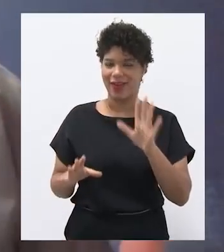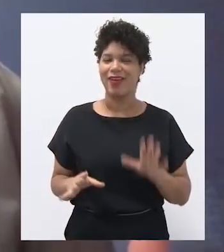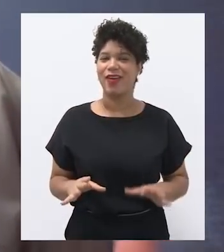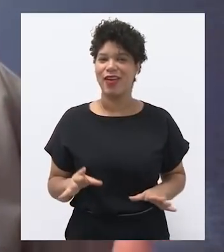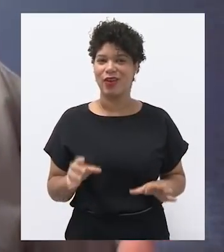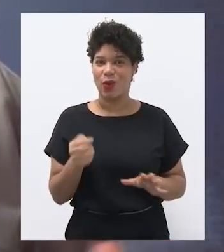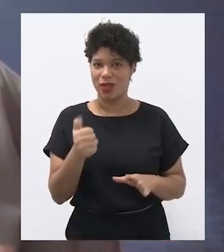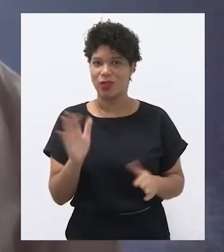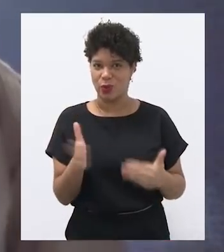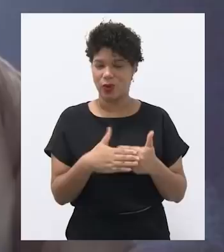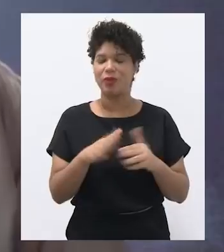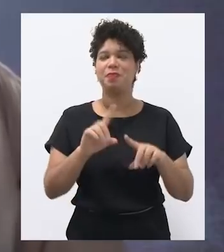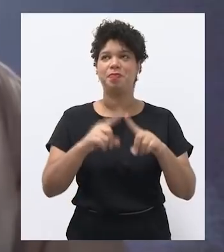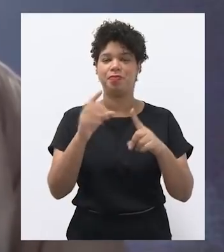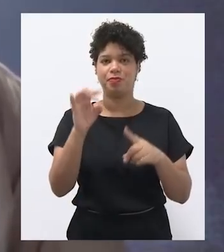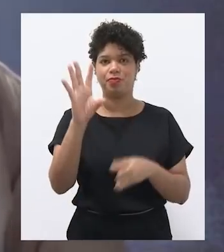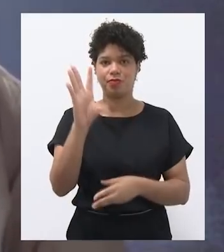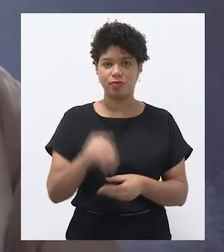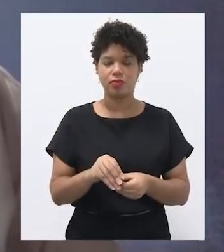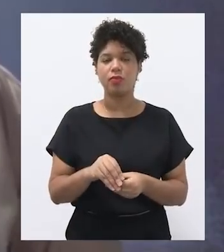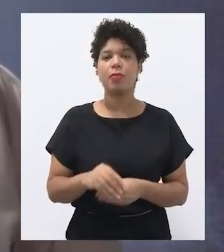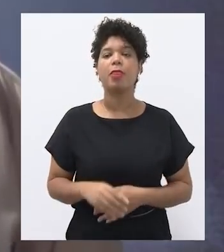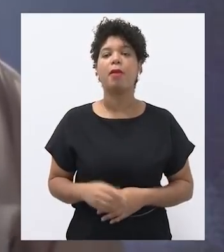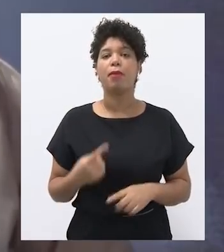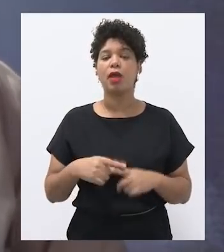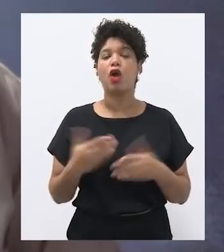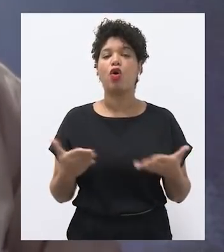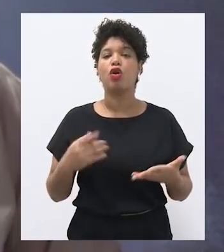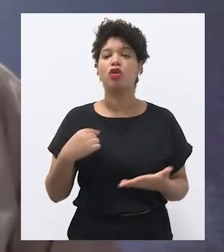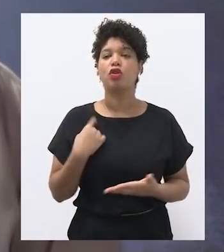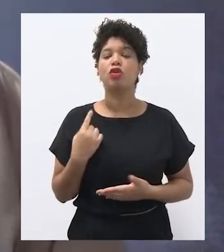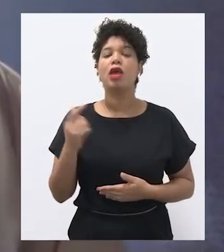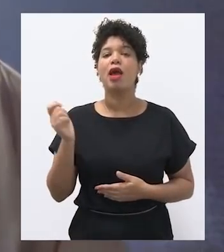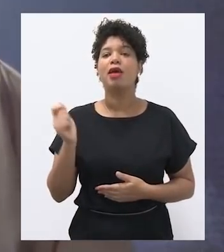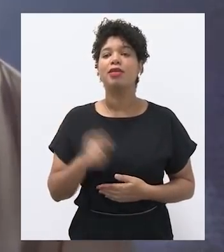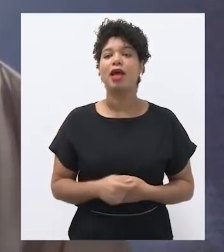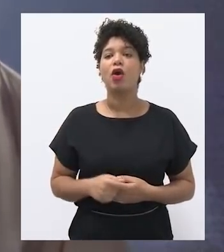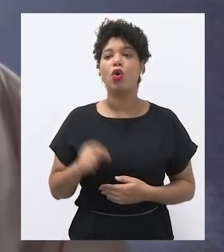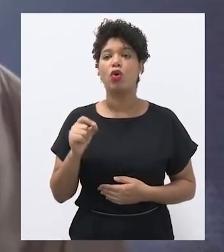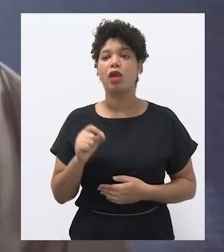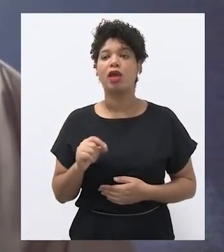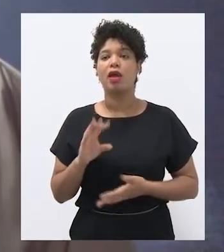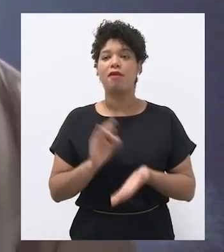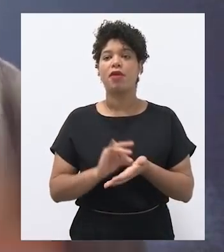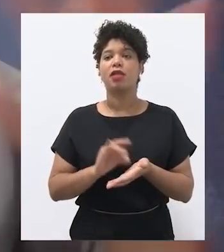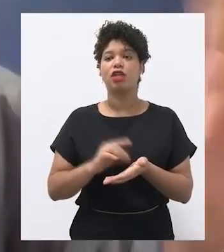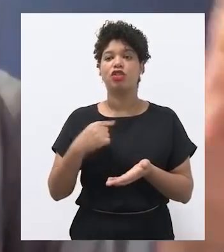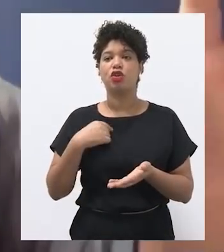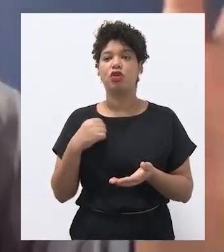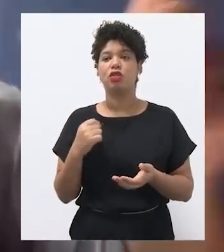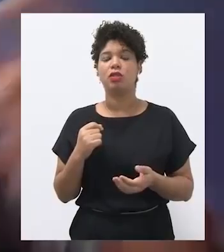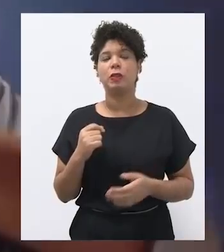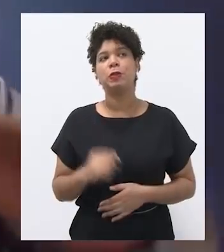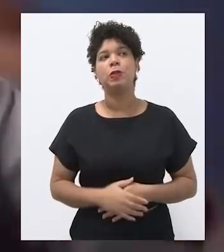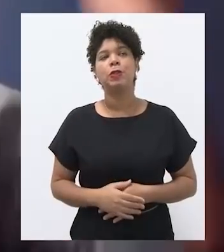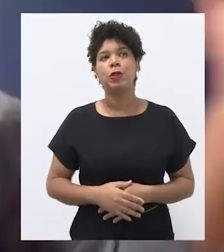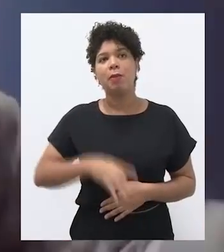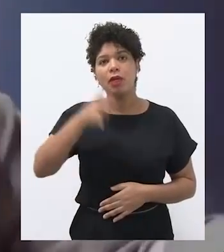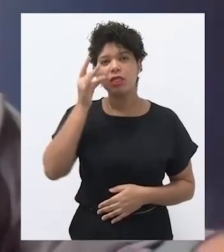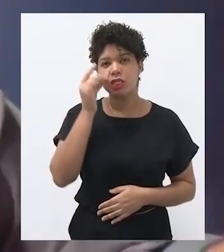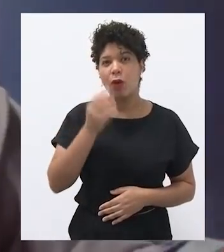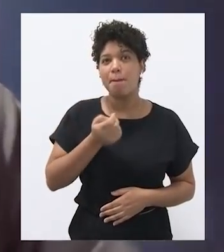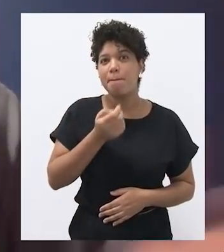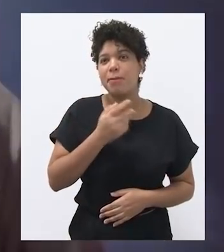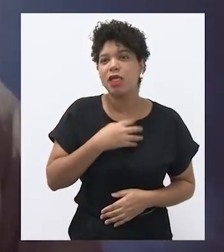gente está discutindo hoje as tecnologias imersivas, realidade aumentada e realidade virtual. Imagine uma experiência em que você tem ali